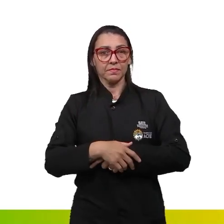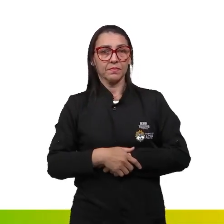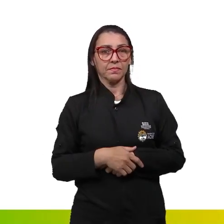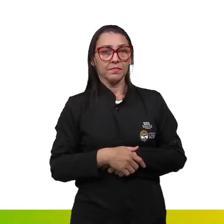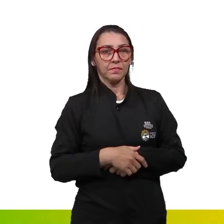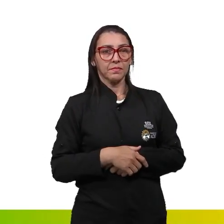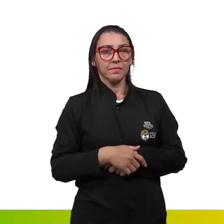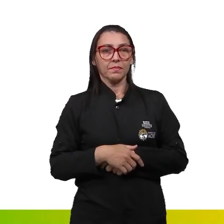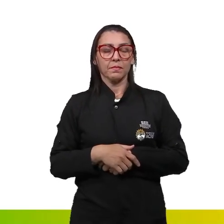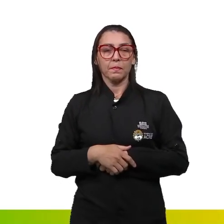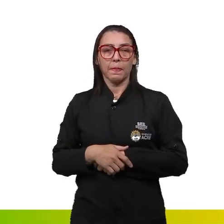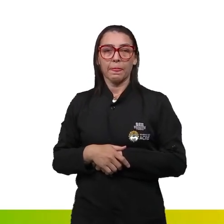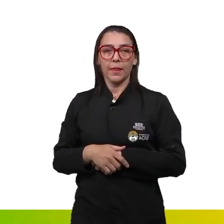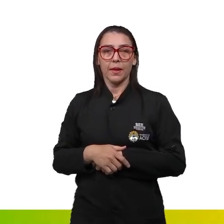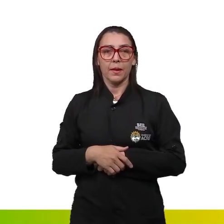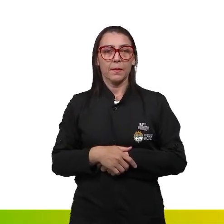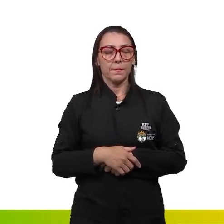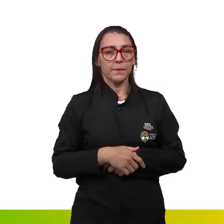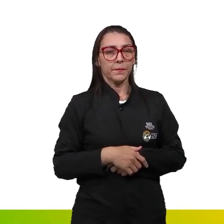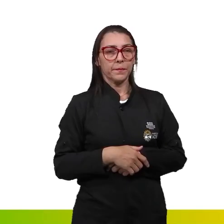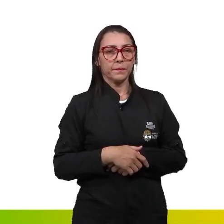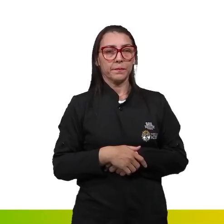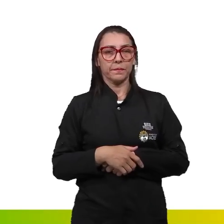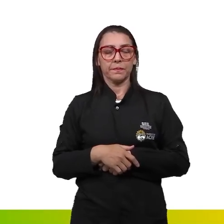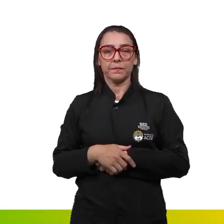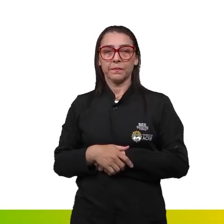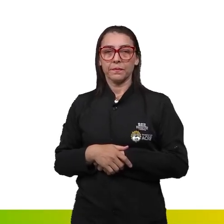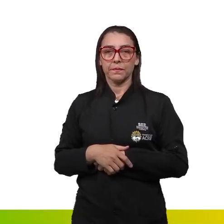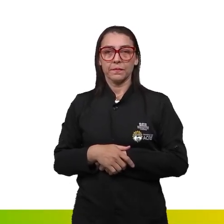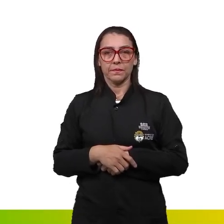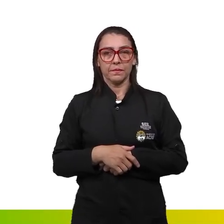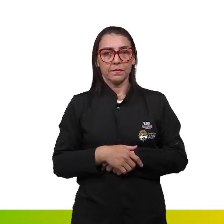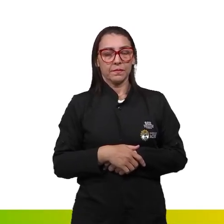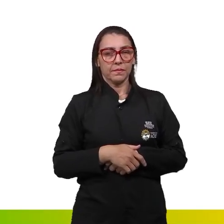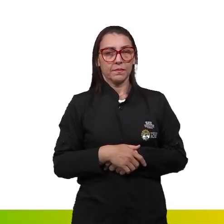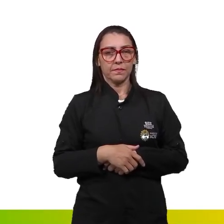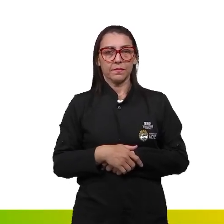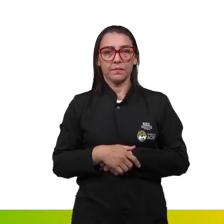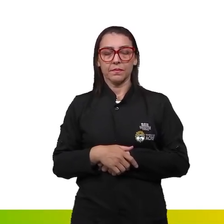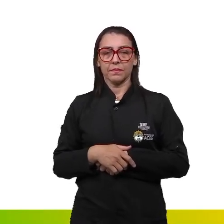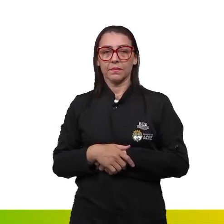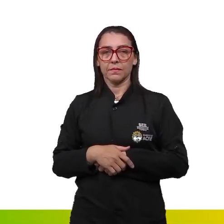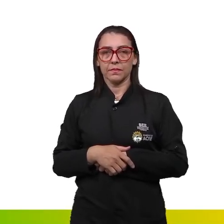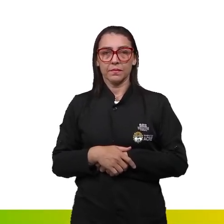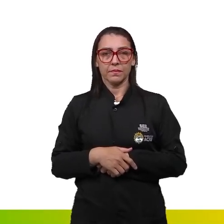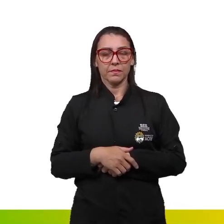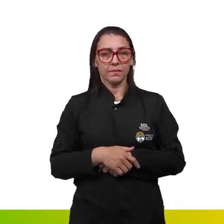isso? Letra C não, perdão, letra B. Essa é a nossa resposta correta.